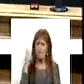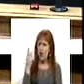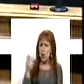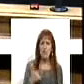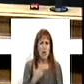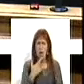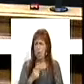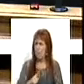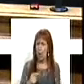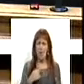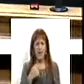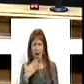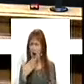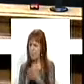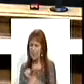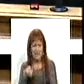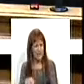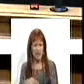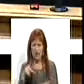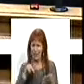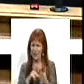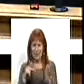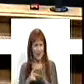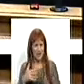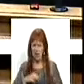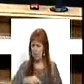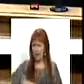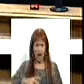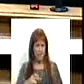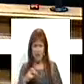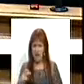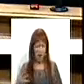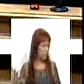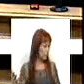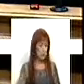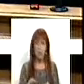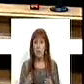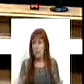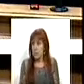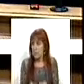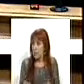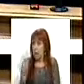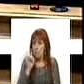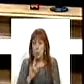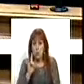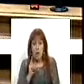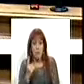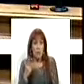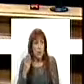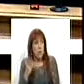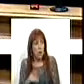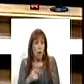viúvas não podem ser beneficiárias das técnicas de PMA, como se uma mulher